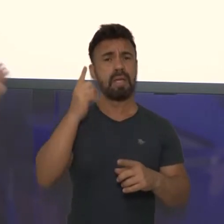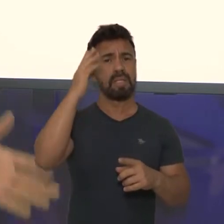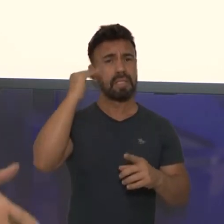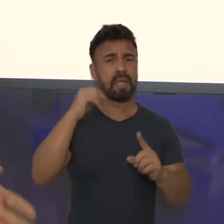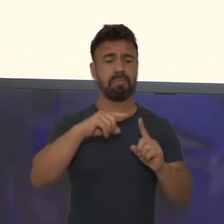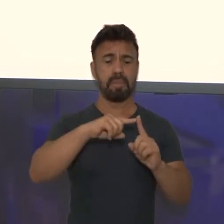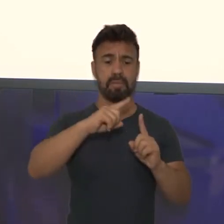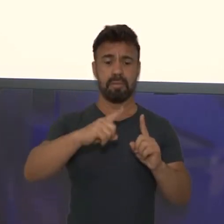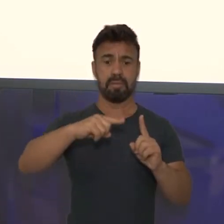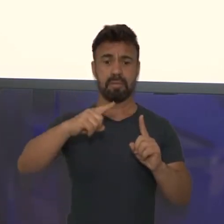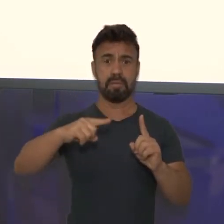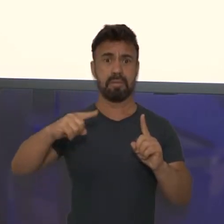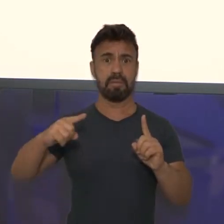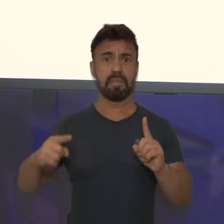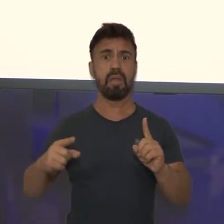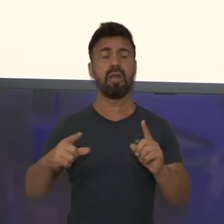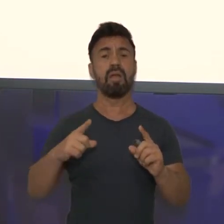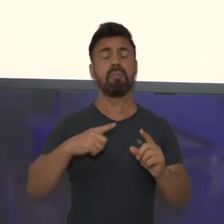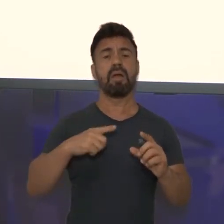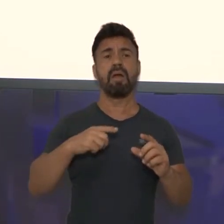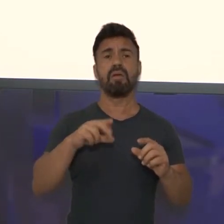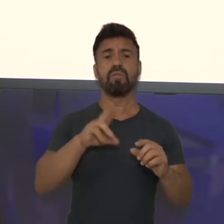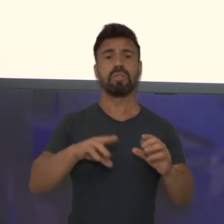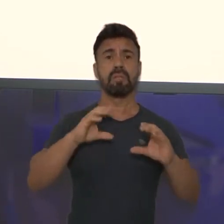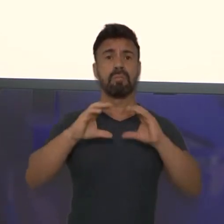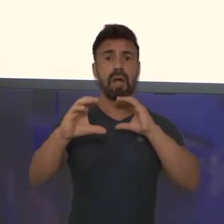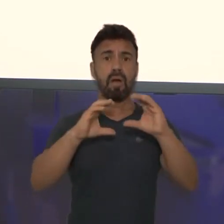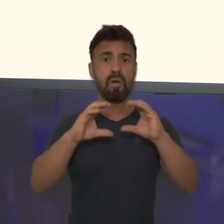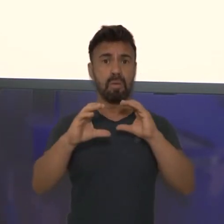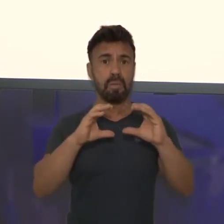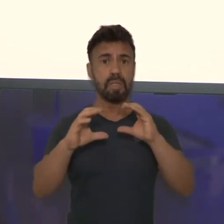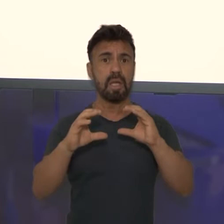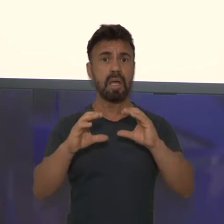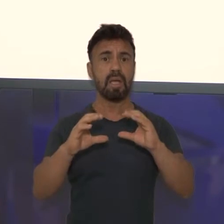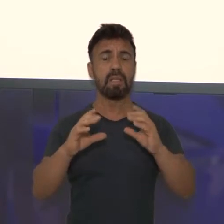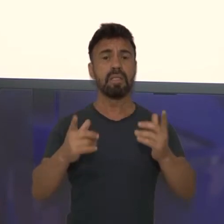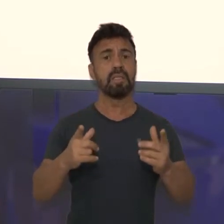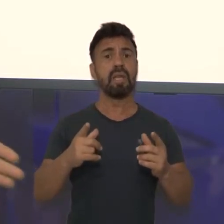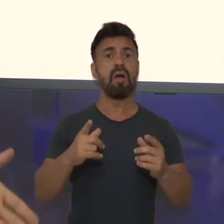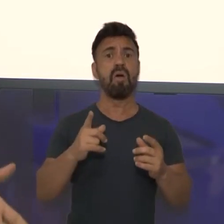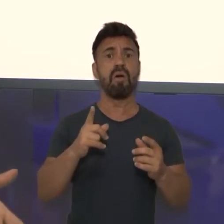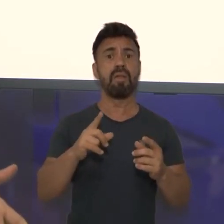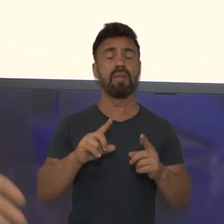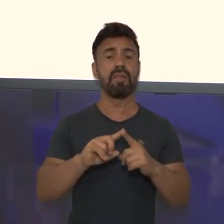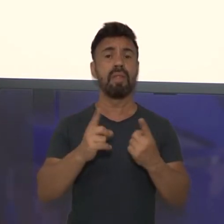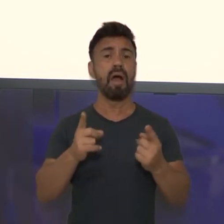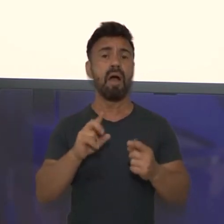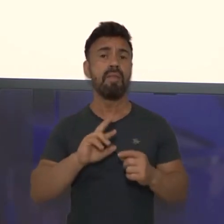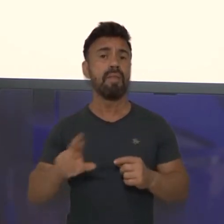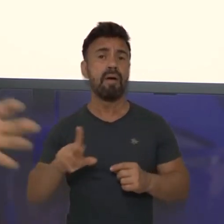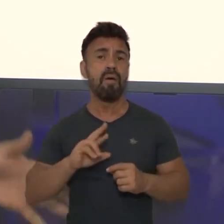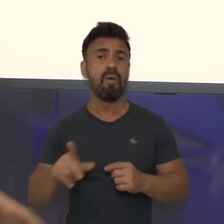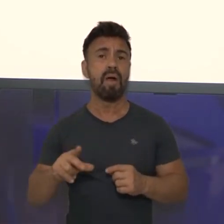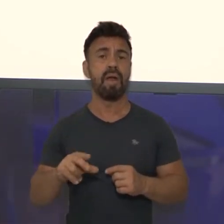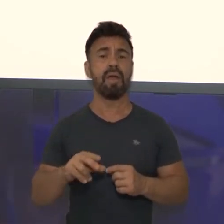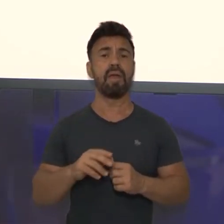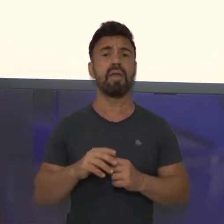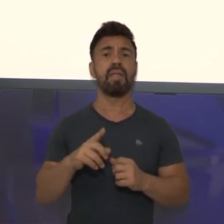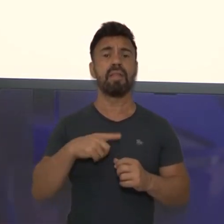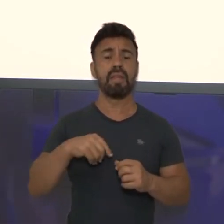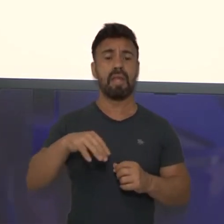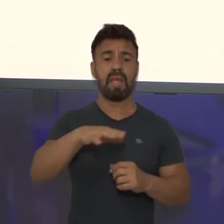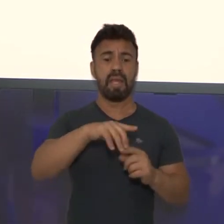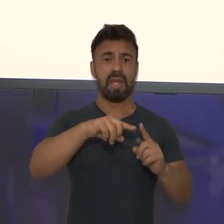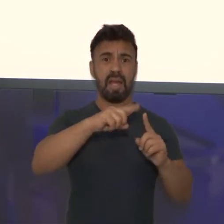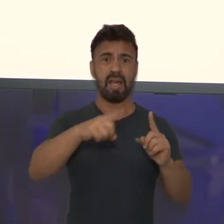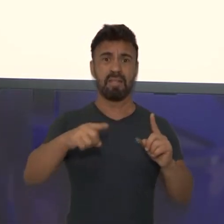de rádio que são utilizadas para a comunicação não são radiações ionizantes. Elas não estão dentro daquelas